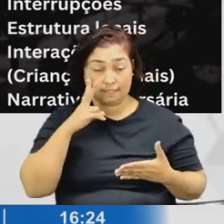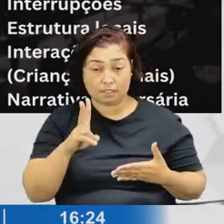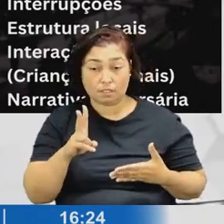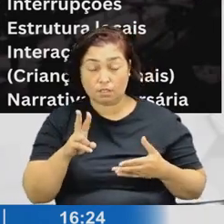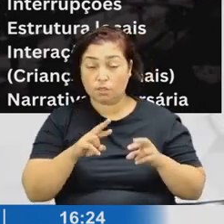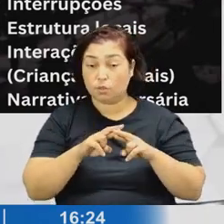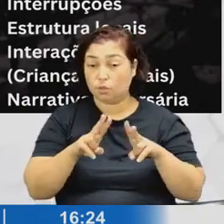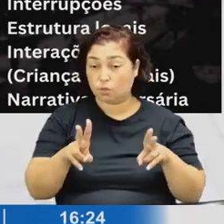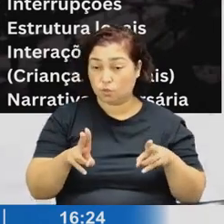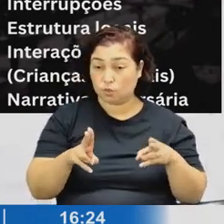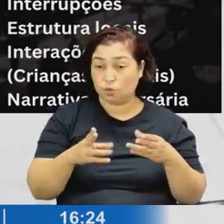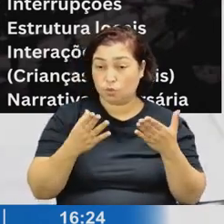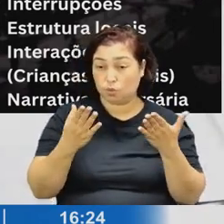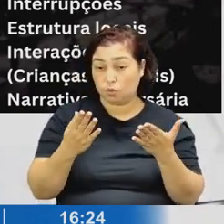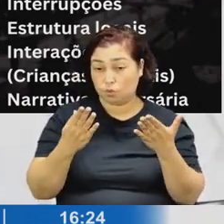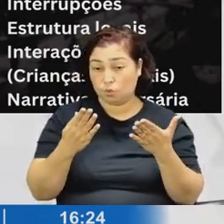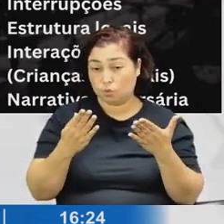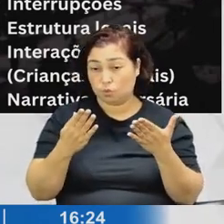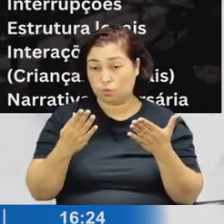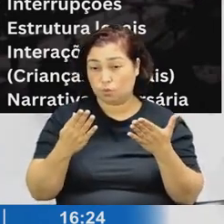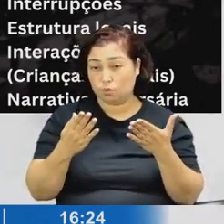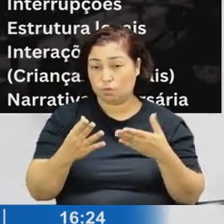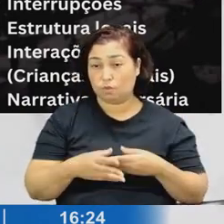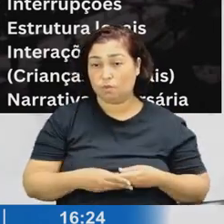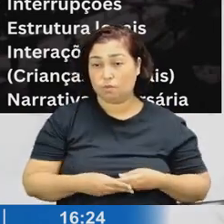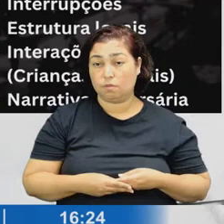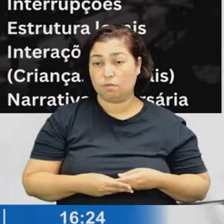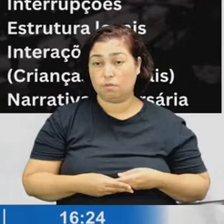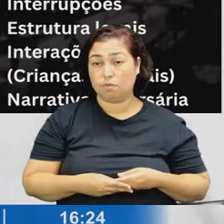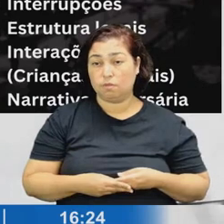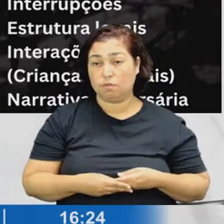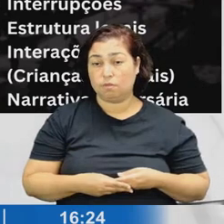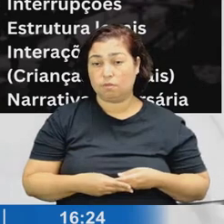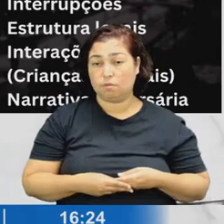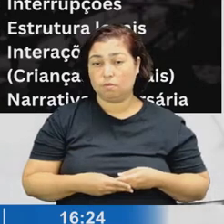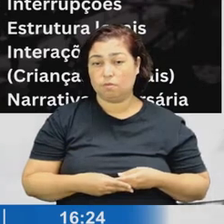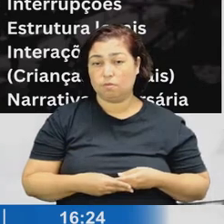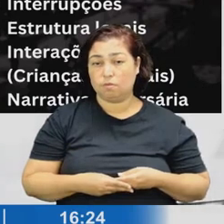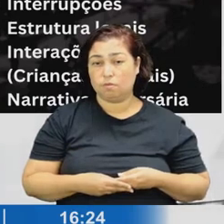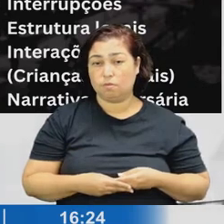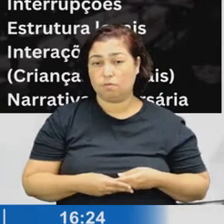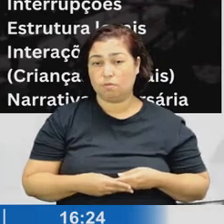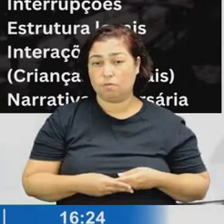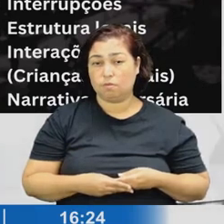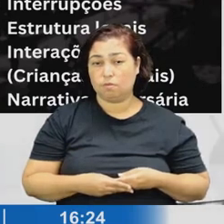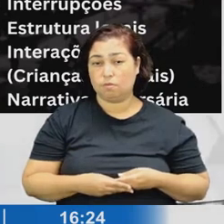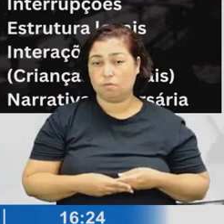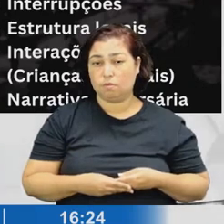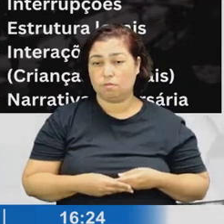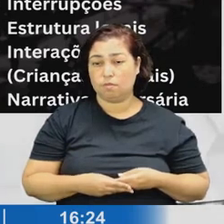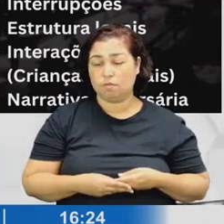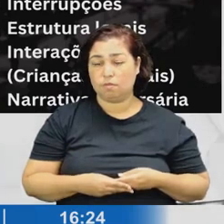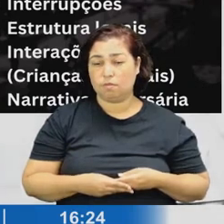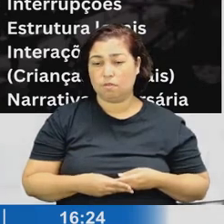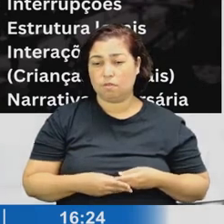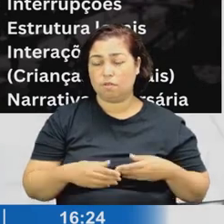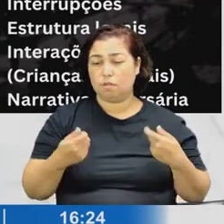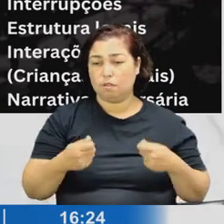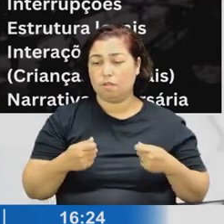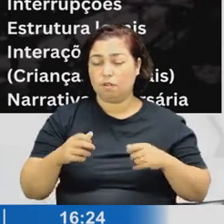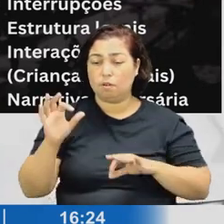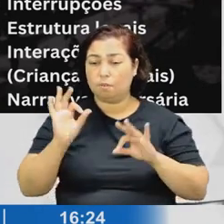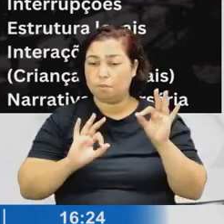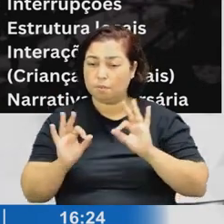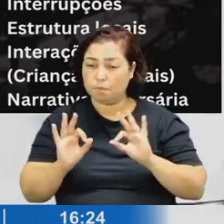tem as coisas incontroláveis interrupção do público como é que seria como a interrupção Qual é tem que planejar até isso tem que planejar até como